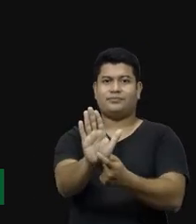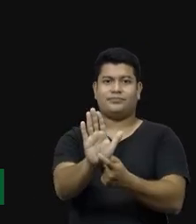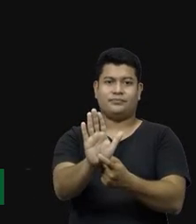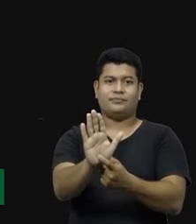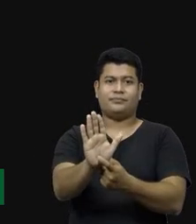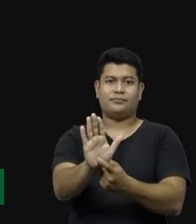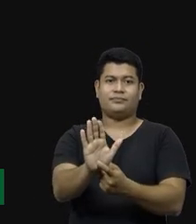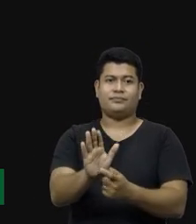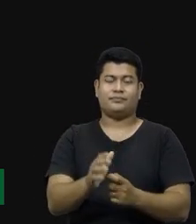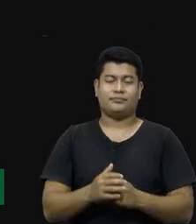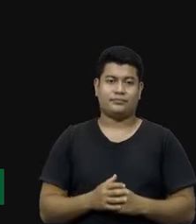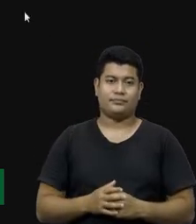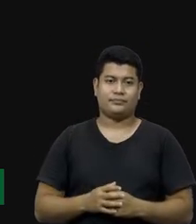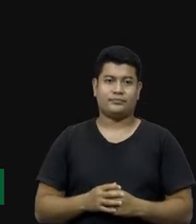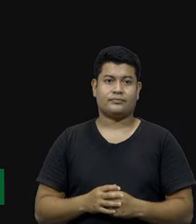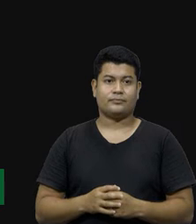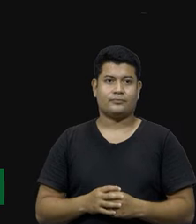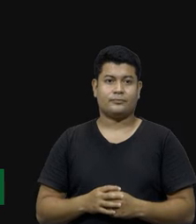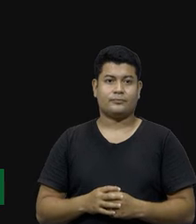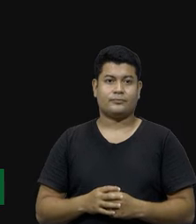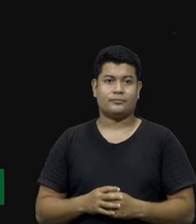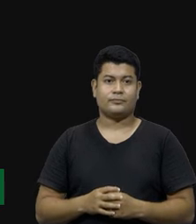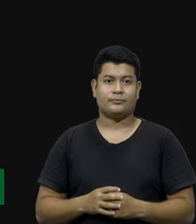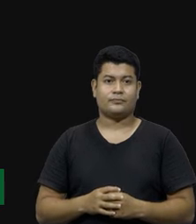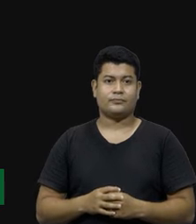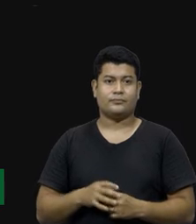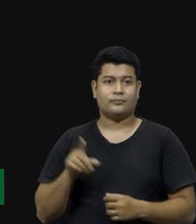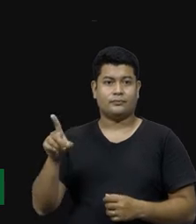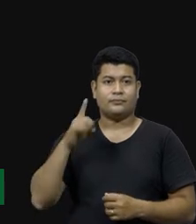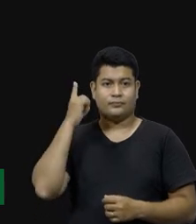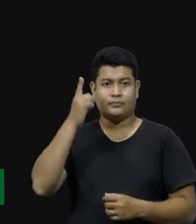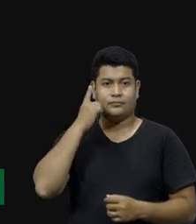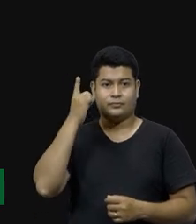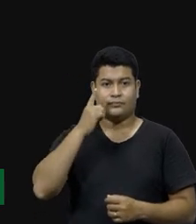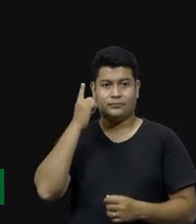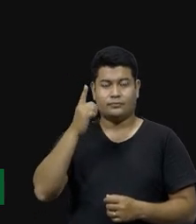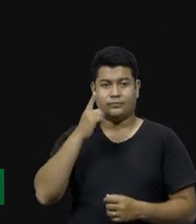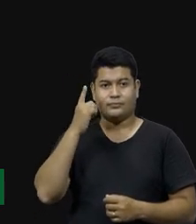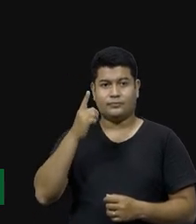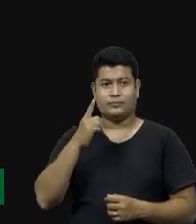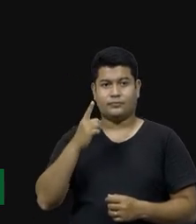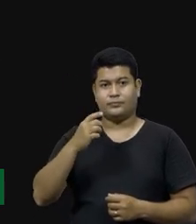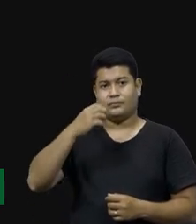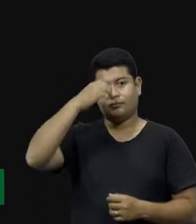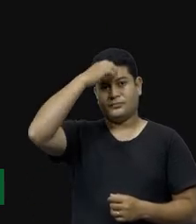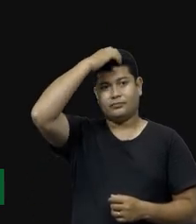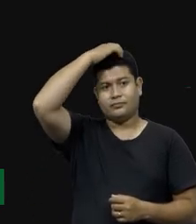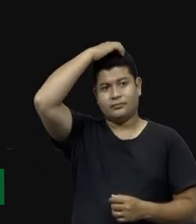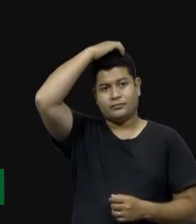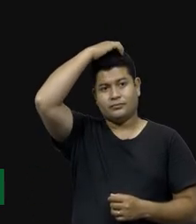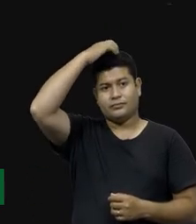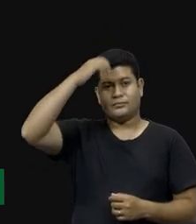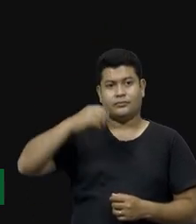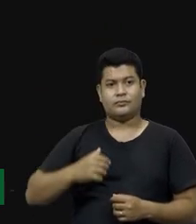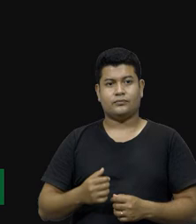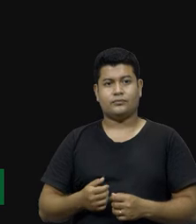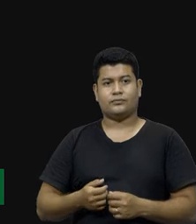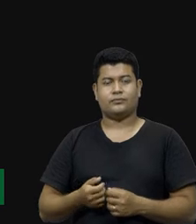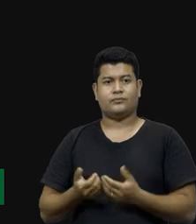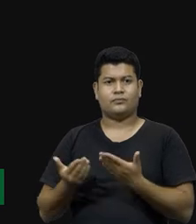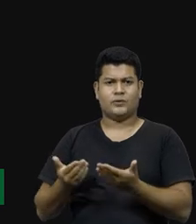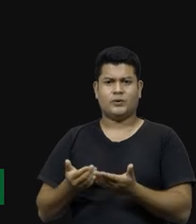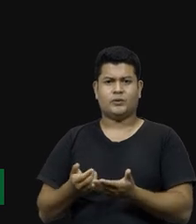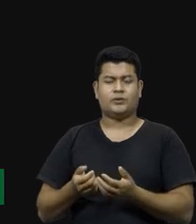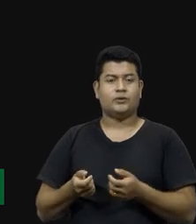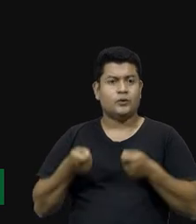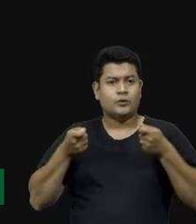Bota lá. Olha essa daí, o nosso deputado Mussolini, firme com a missão de ajudar